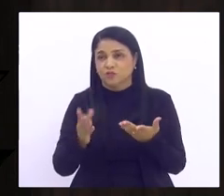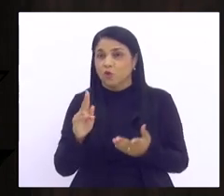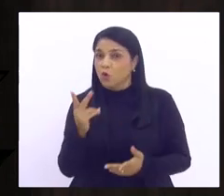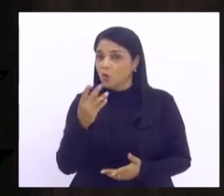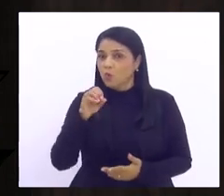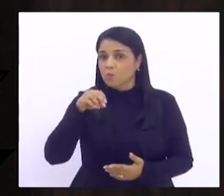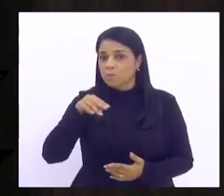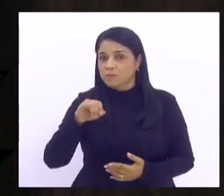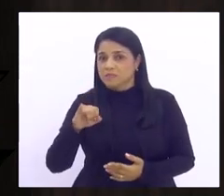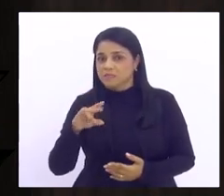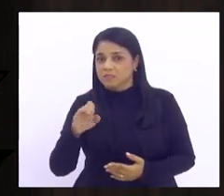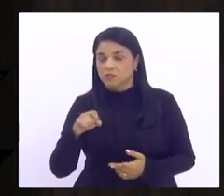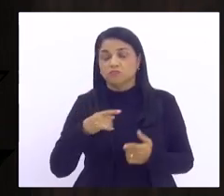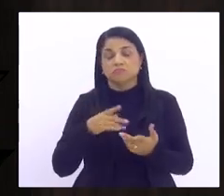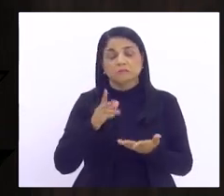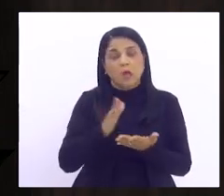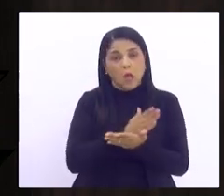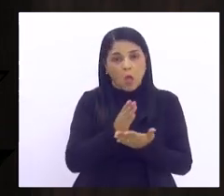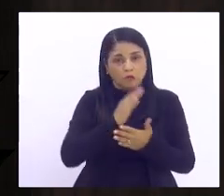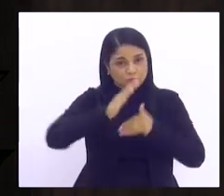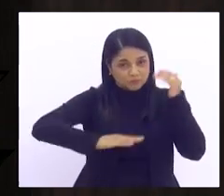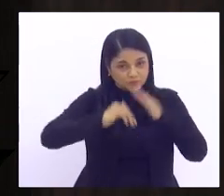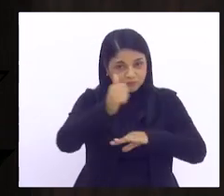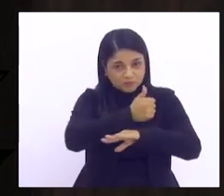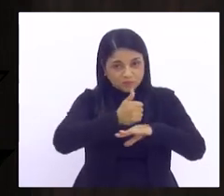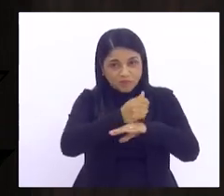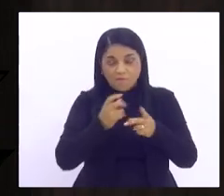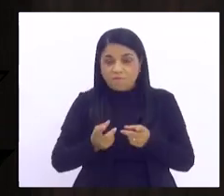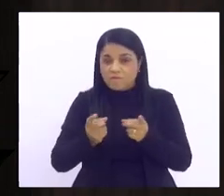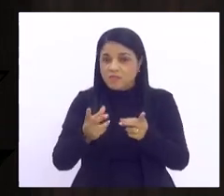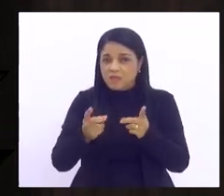tentando vender ilusões, ideias falsas,